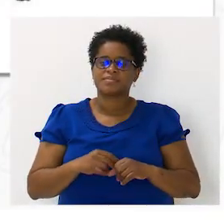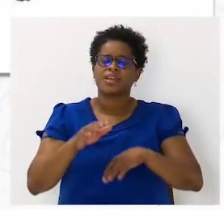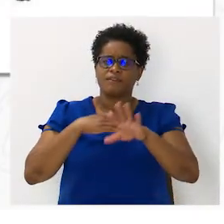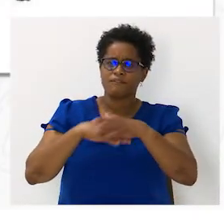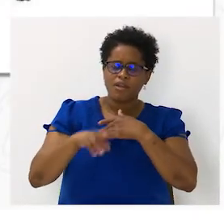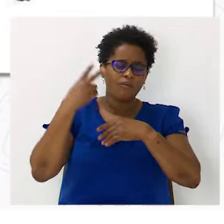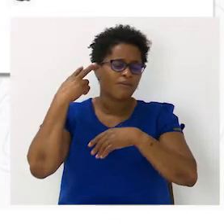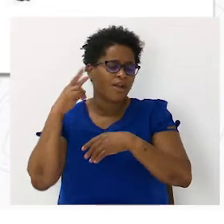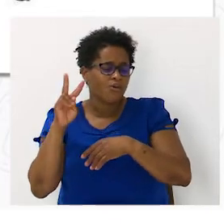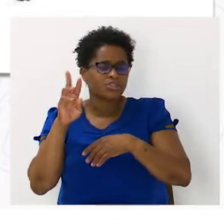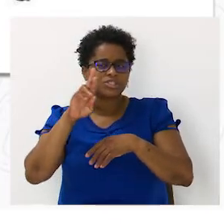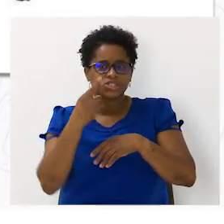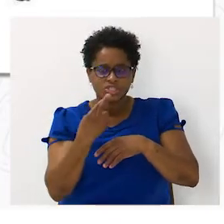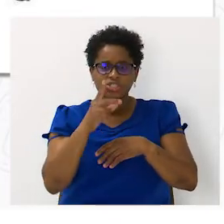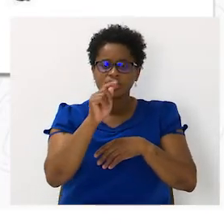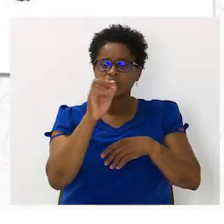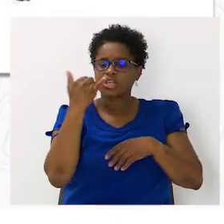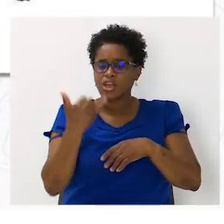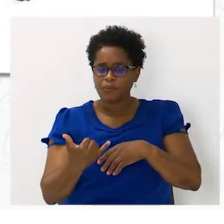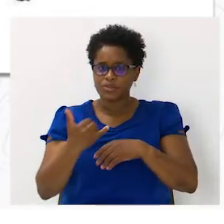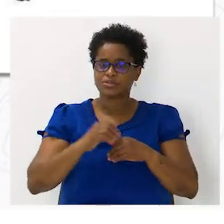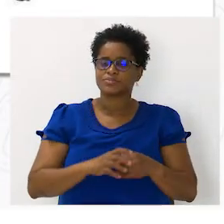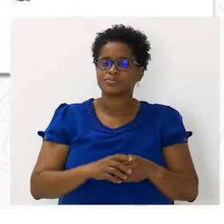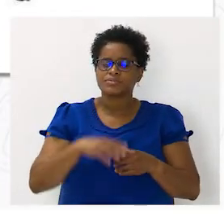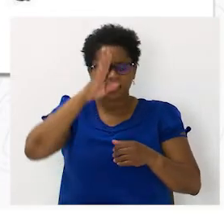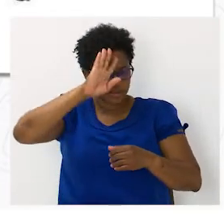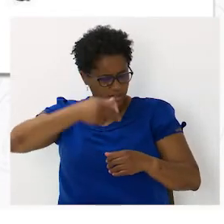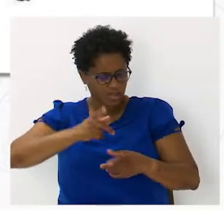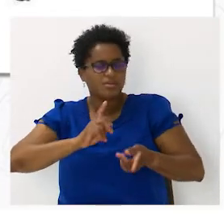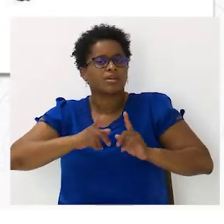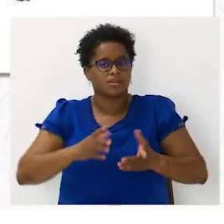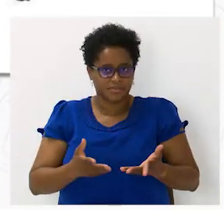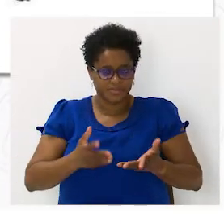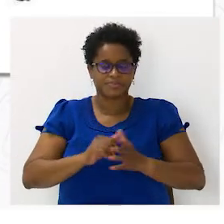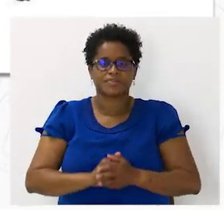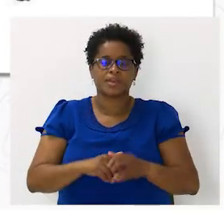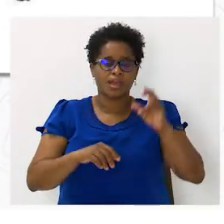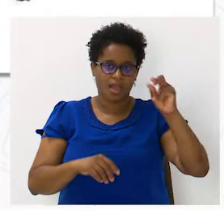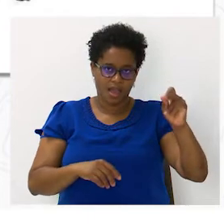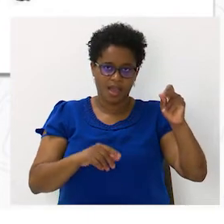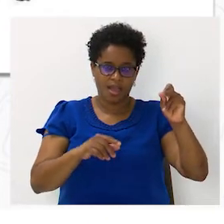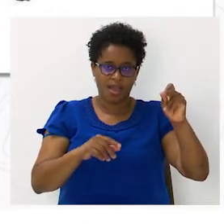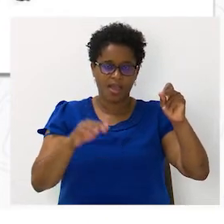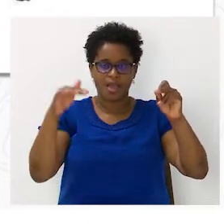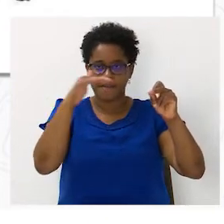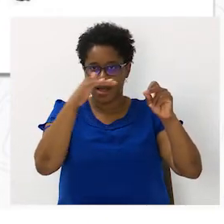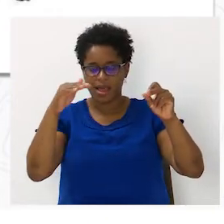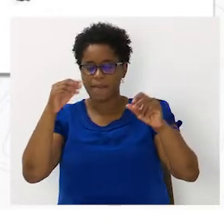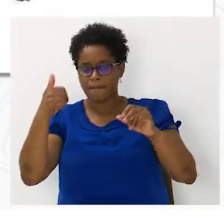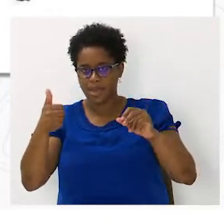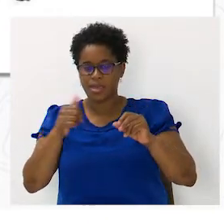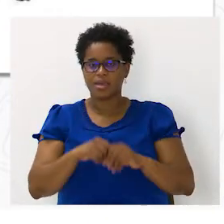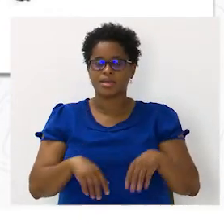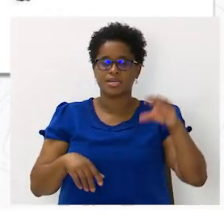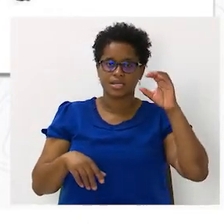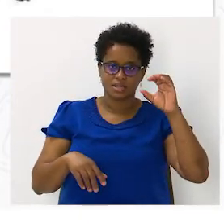Calcula o valor de x e y, sabendo que A é paralela a B, B é